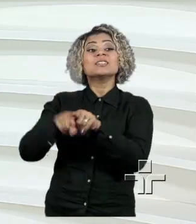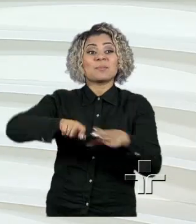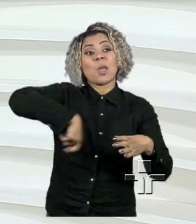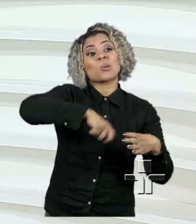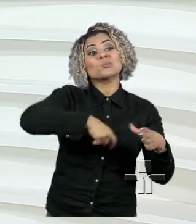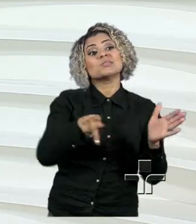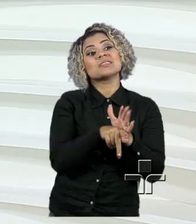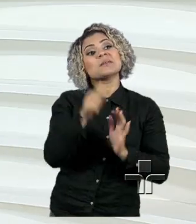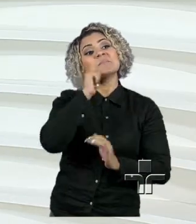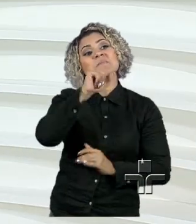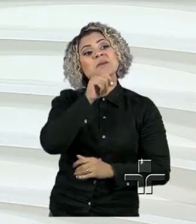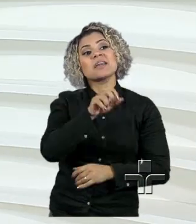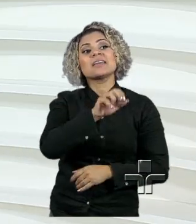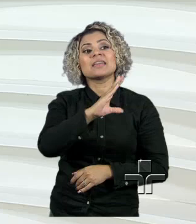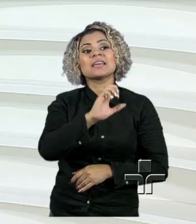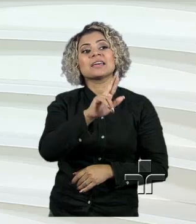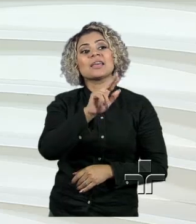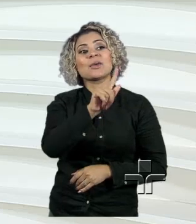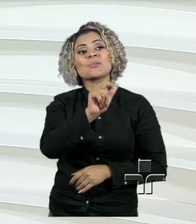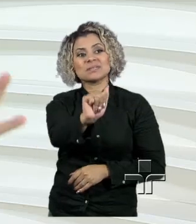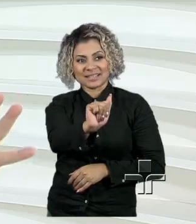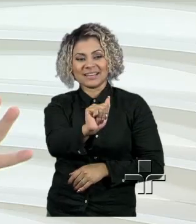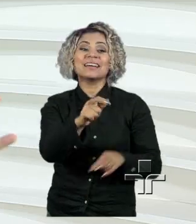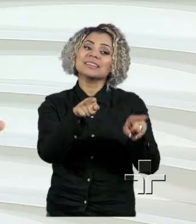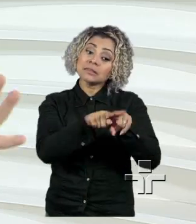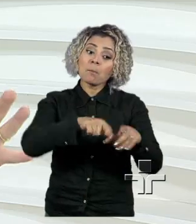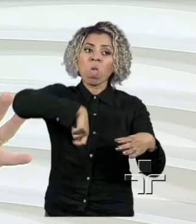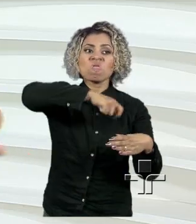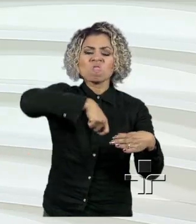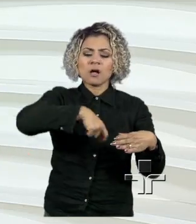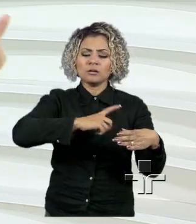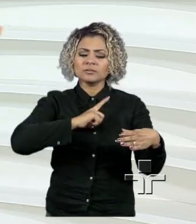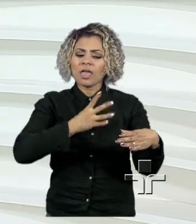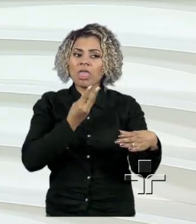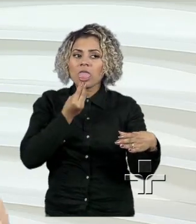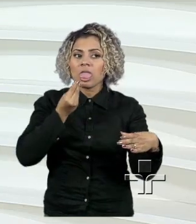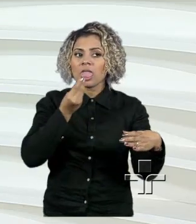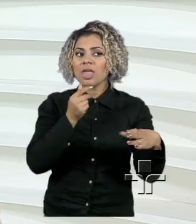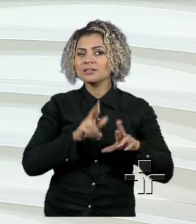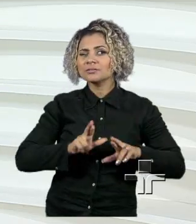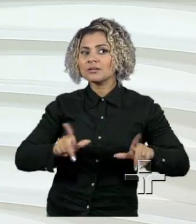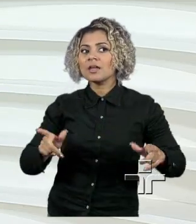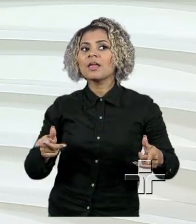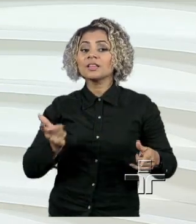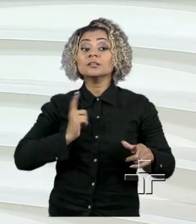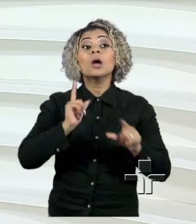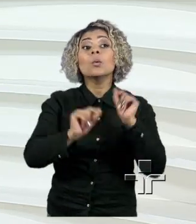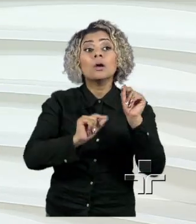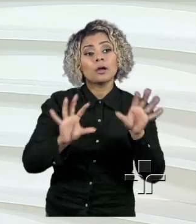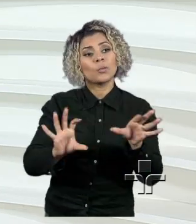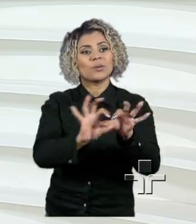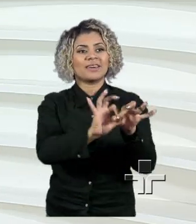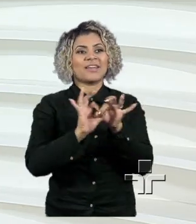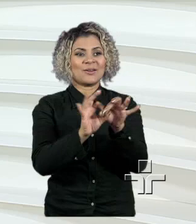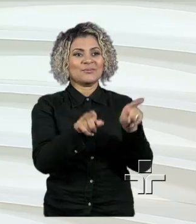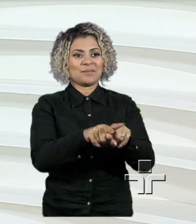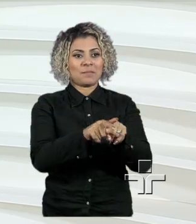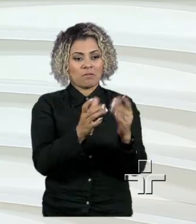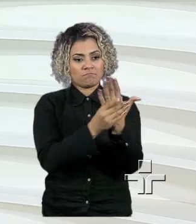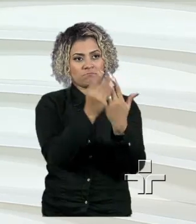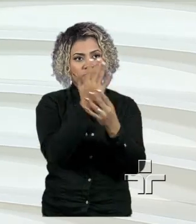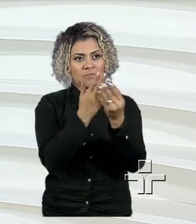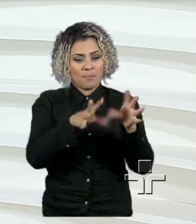quando eu aprendi a fazer o chocolate, eu falei, opa, tem uma coisa aqui diferente, né? Tem a união, né, do artesanal,